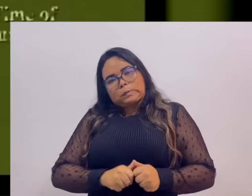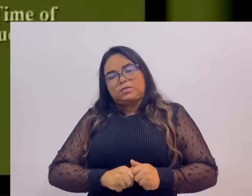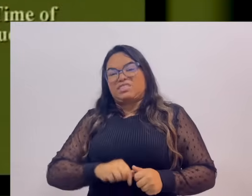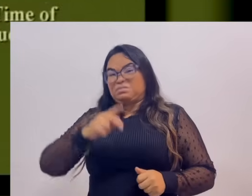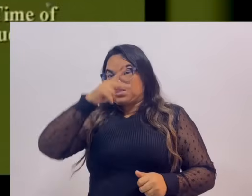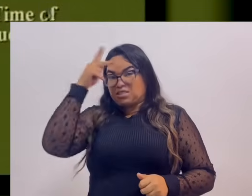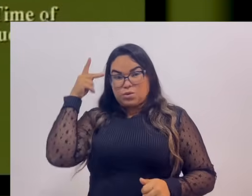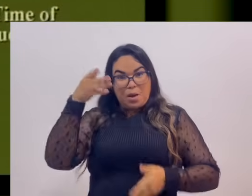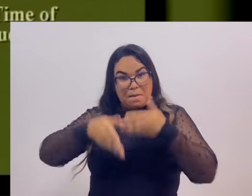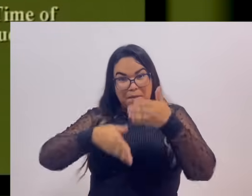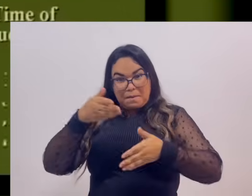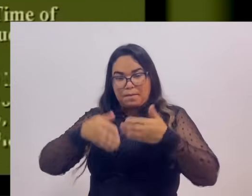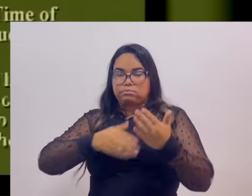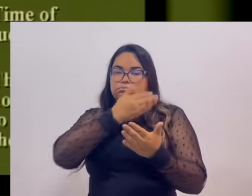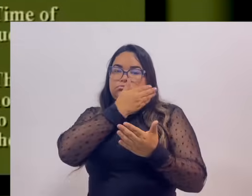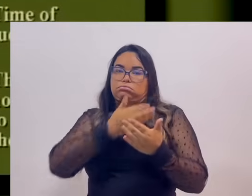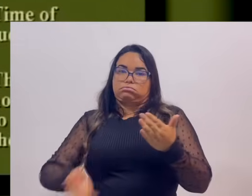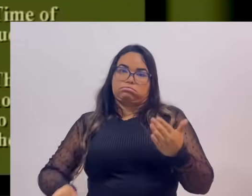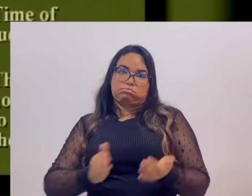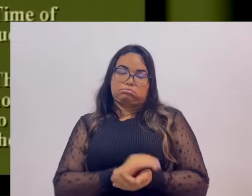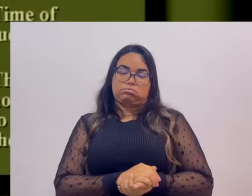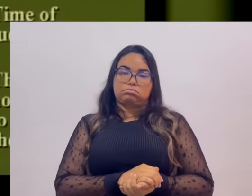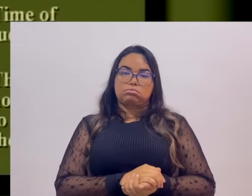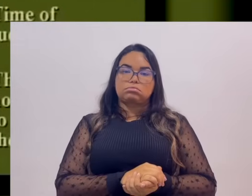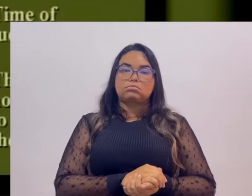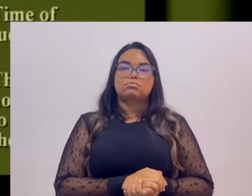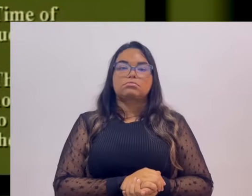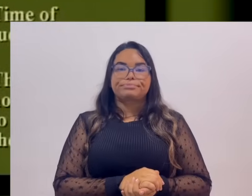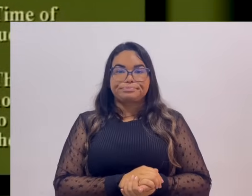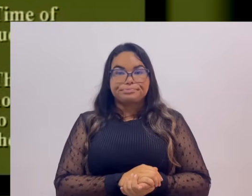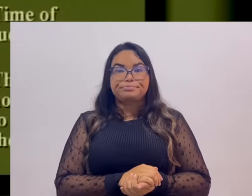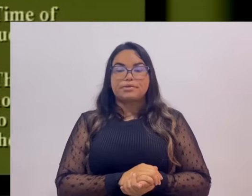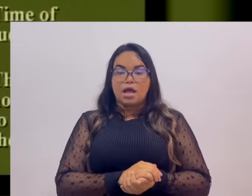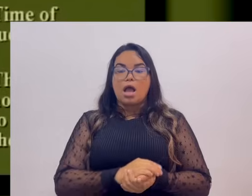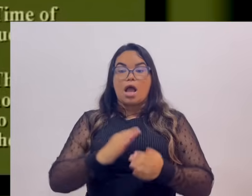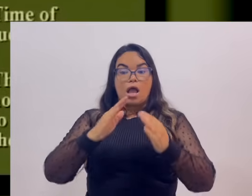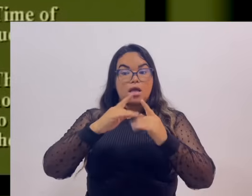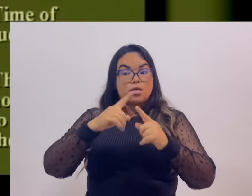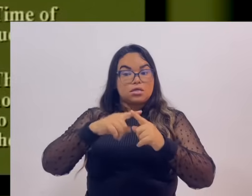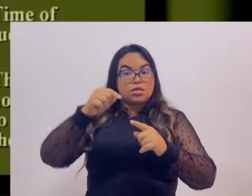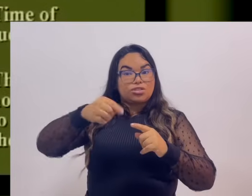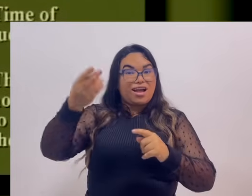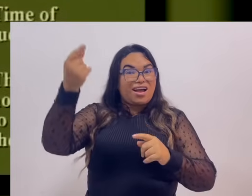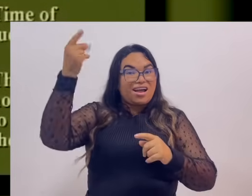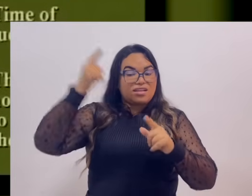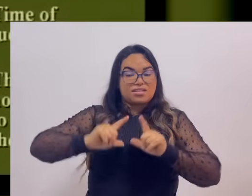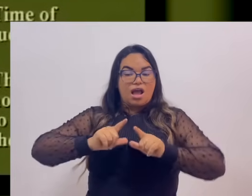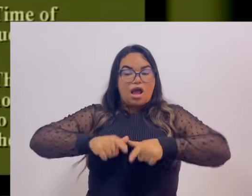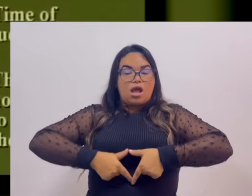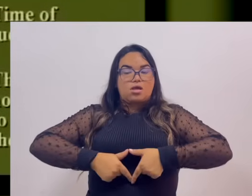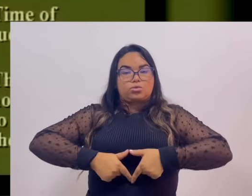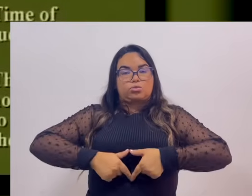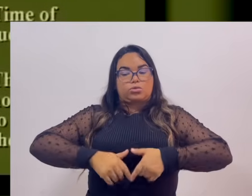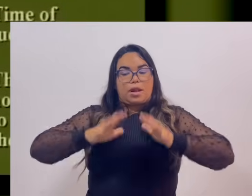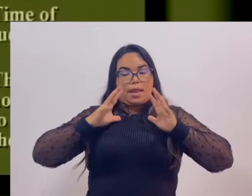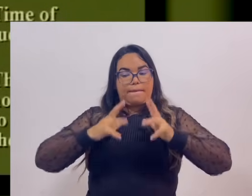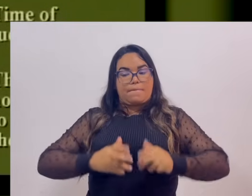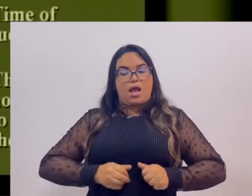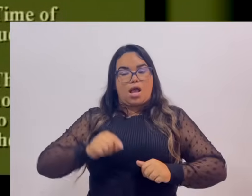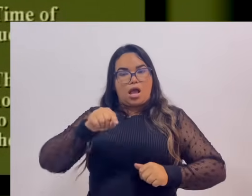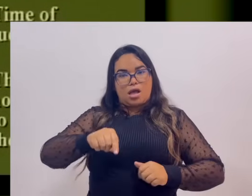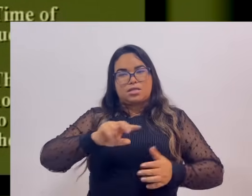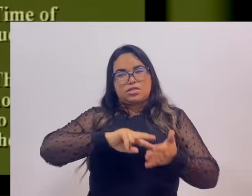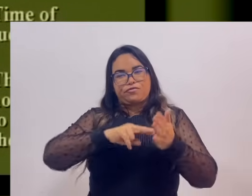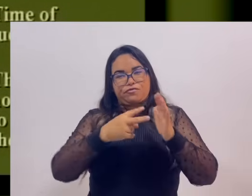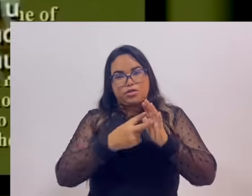de purificação um tempo de juízo e aqueles que não participavam eram cortados do povo esta é a mensagem